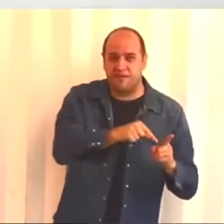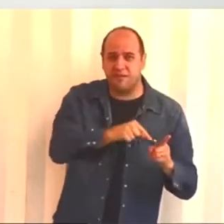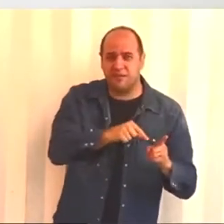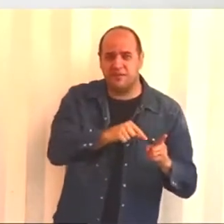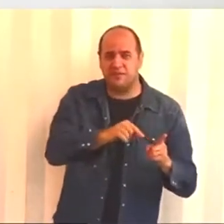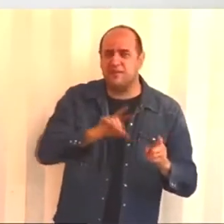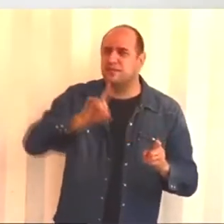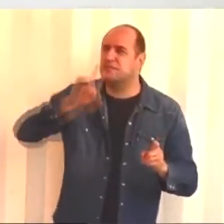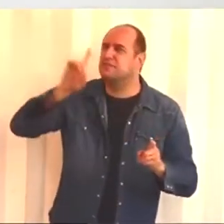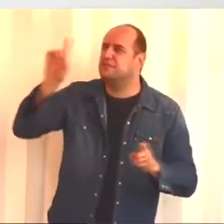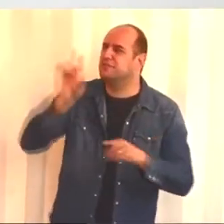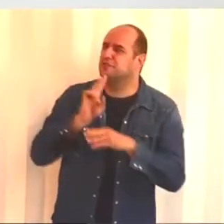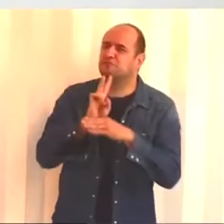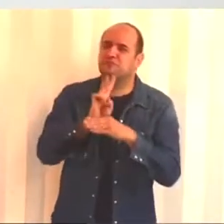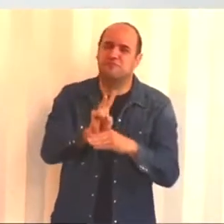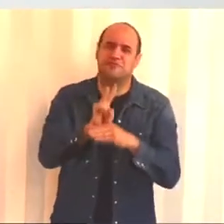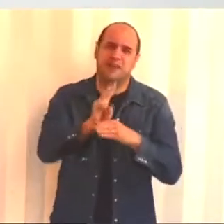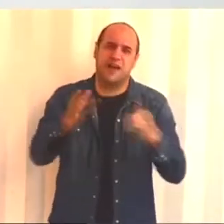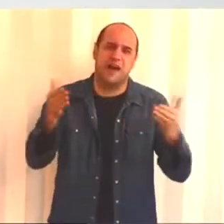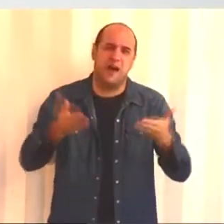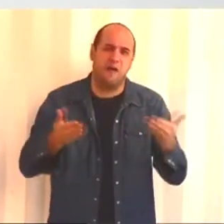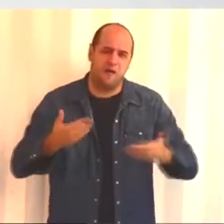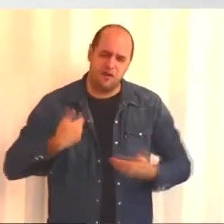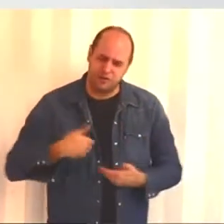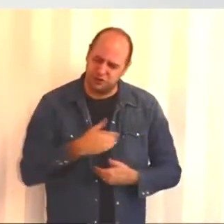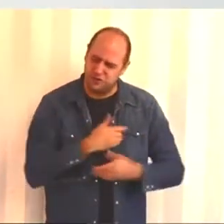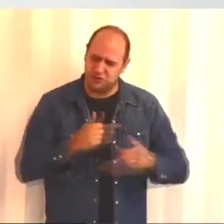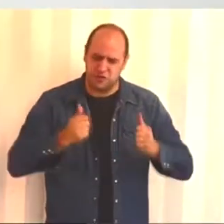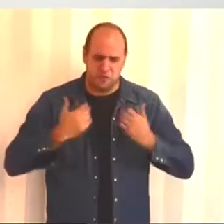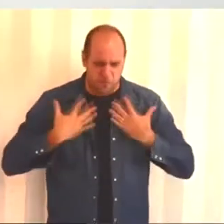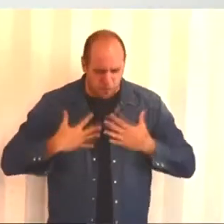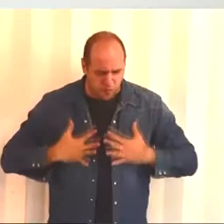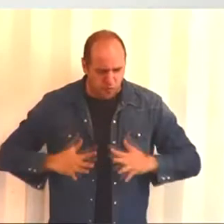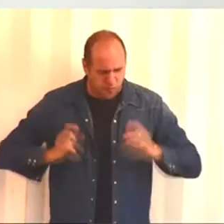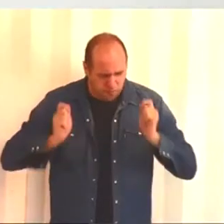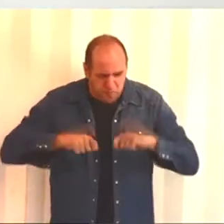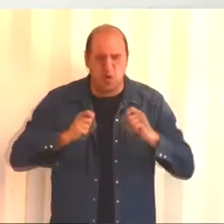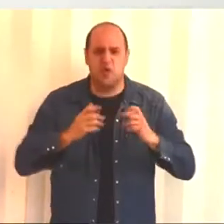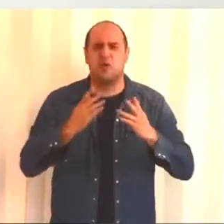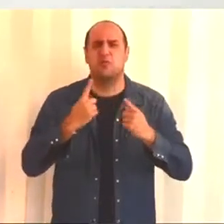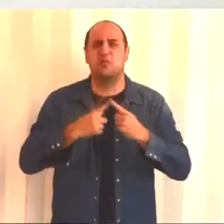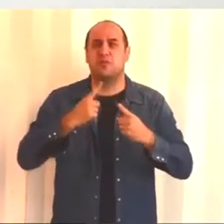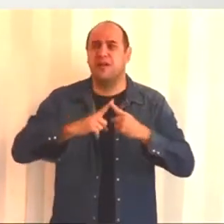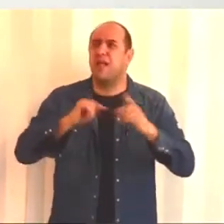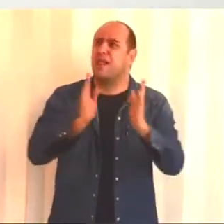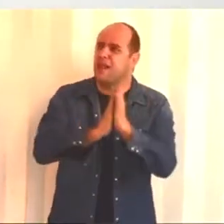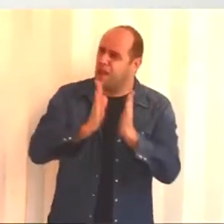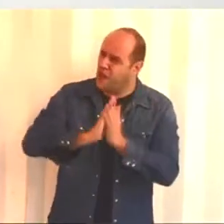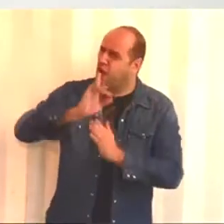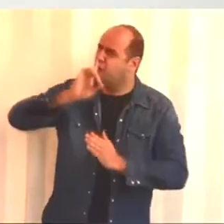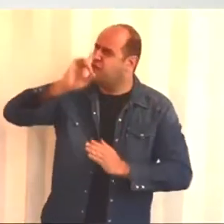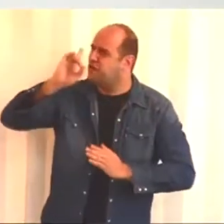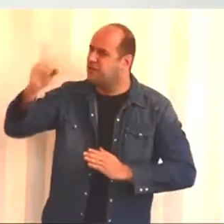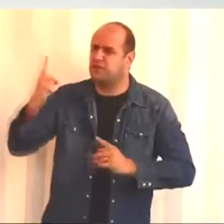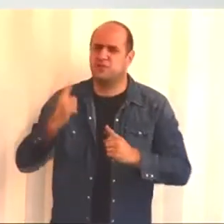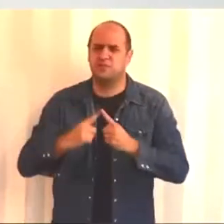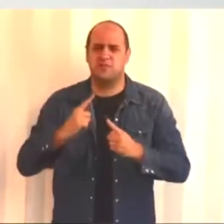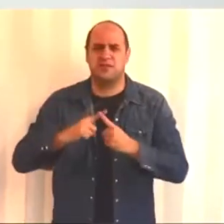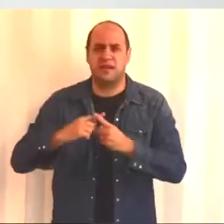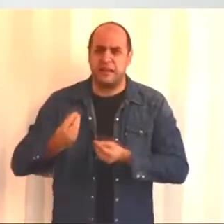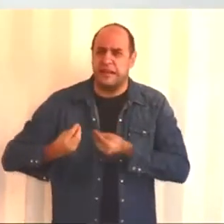Ele é o Deus que então você pode descansar nesta manhã. Eu louvo a Ele porque Ele é o meu reto juiz, eu louvo a Ele porque Ele é o